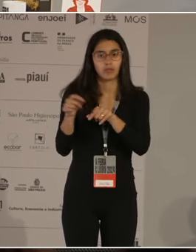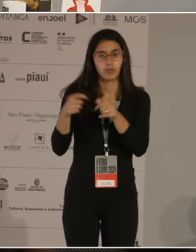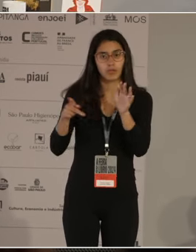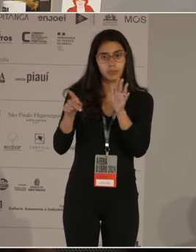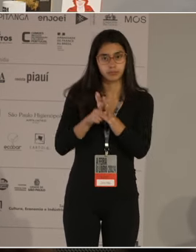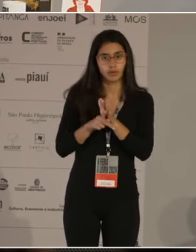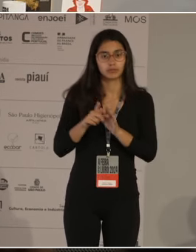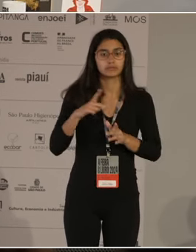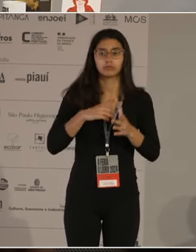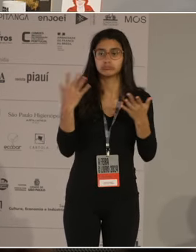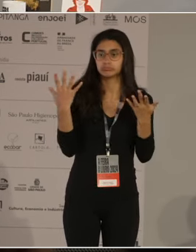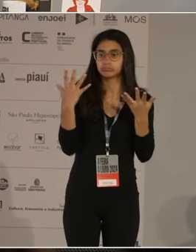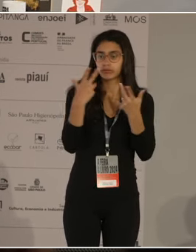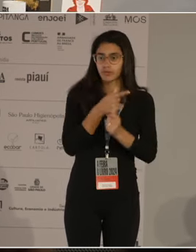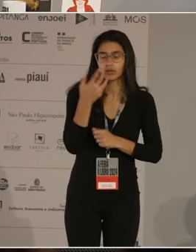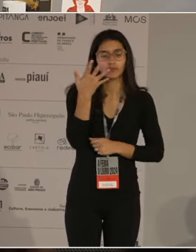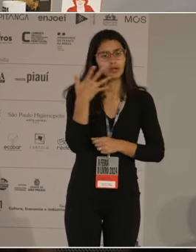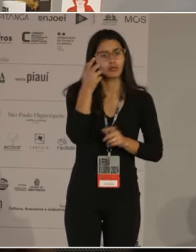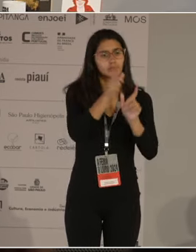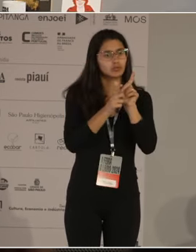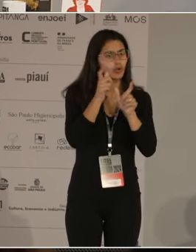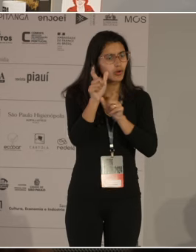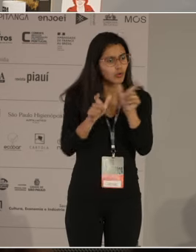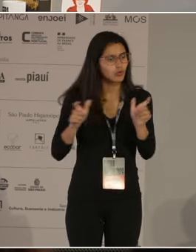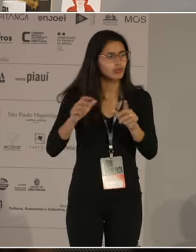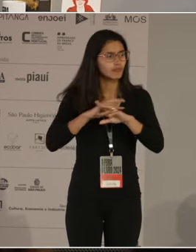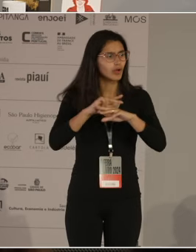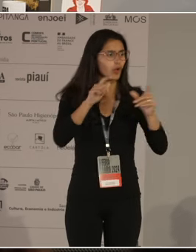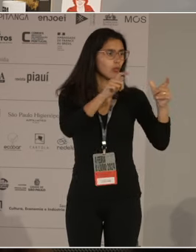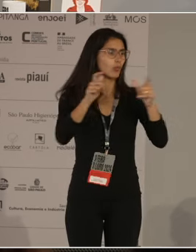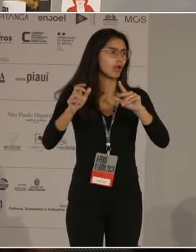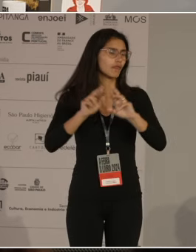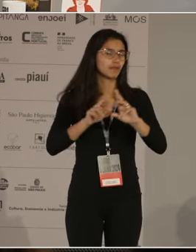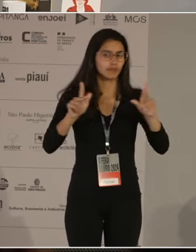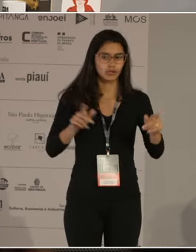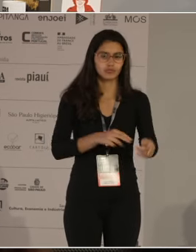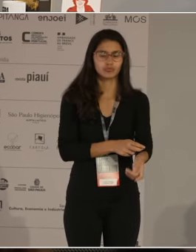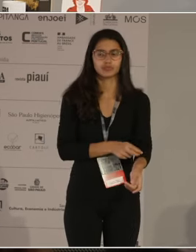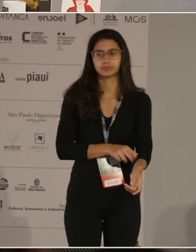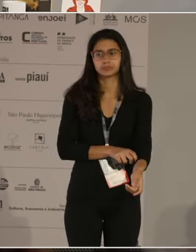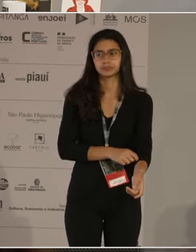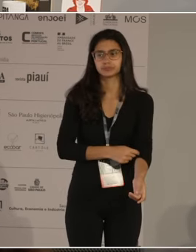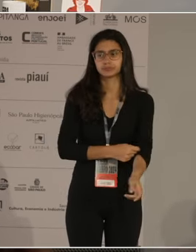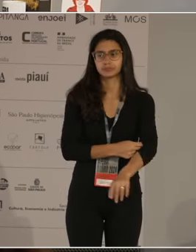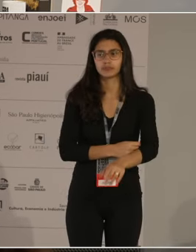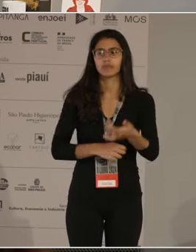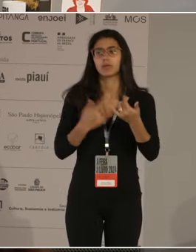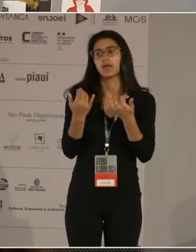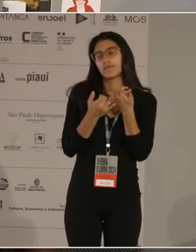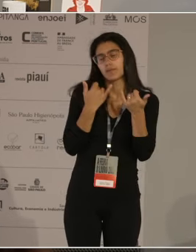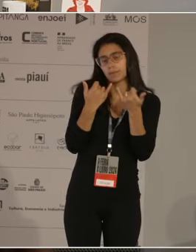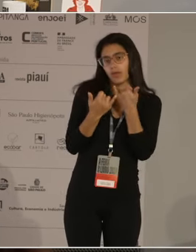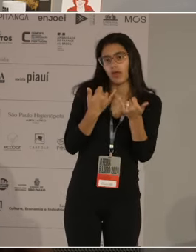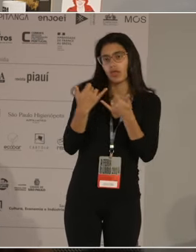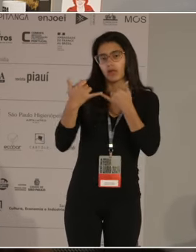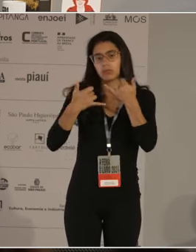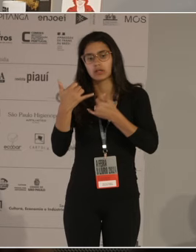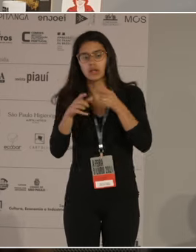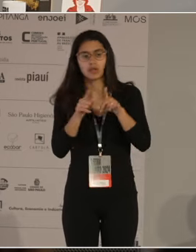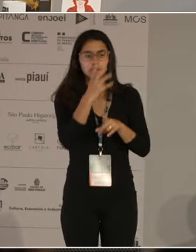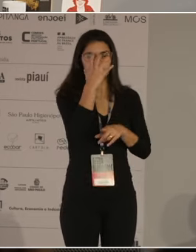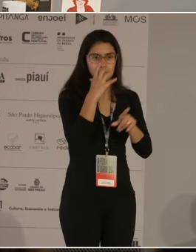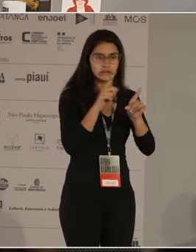continente, que é impressionante, né? Você fala com gente de lugares diferentes. E é interessante, eu costumo falar meio de brincadeira e meio de, né, falando